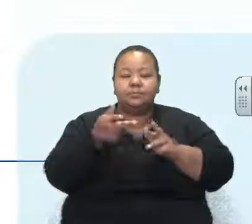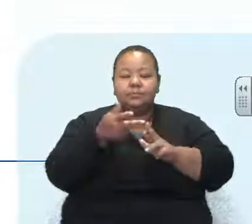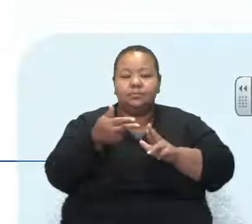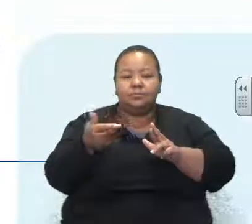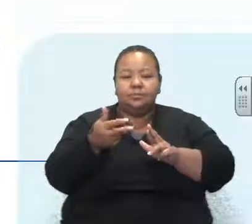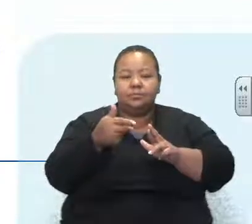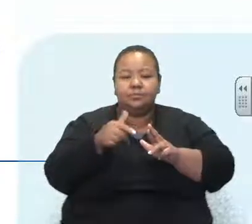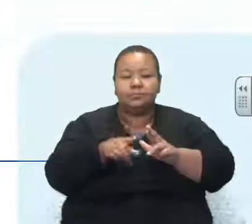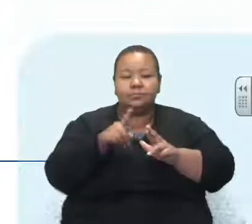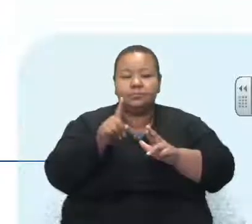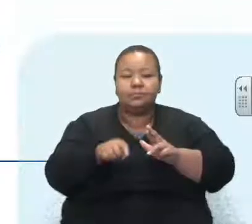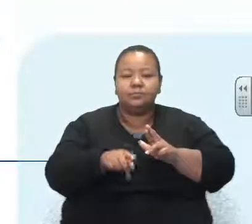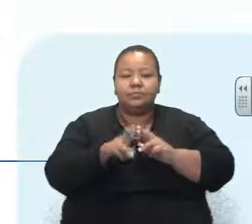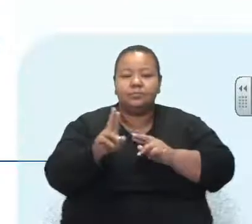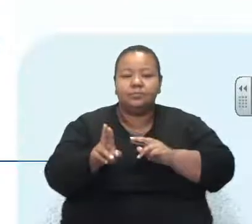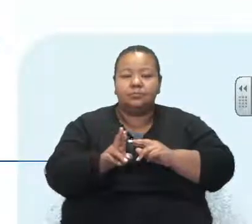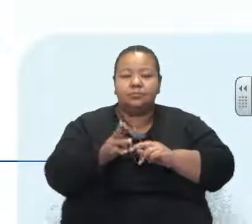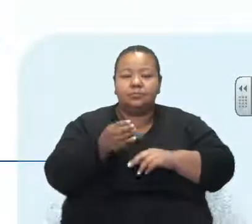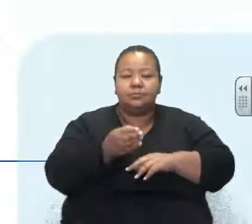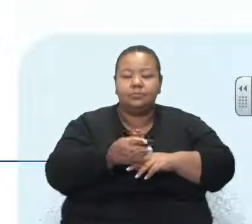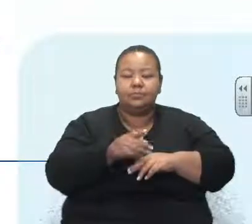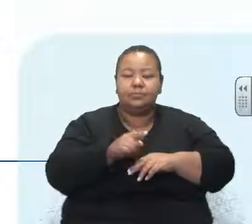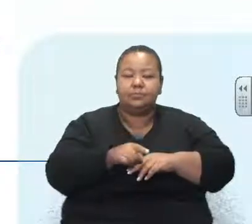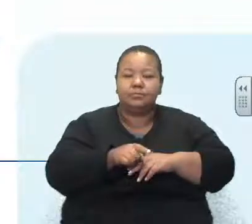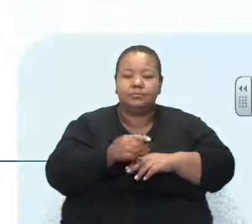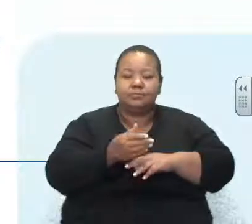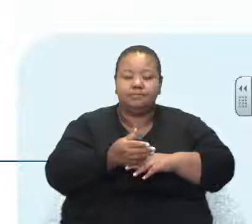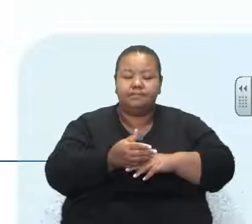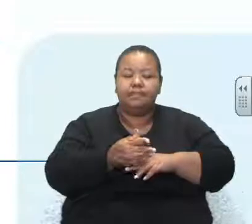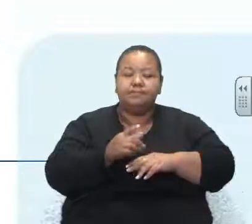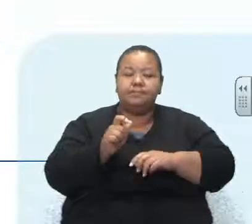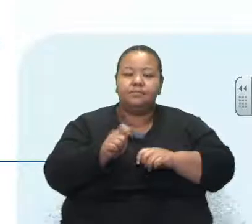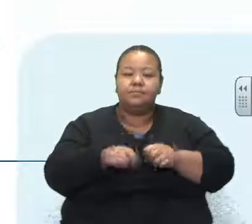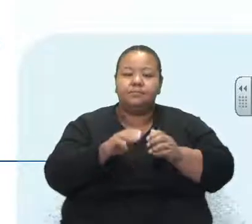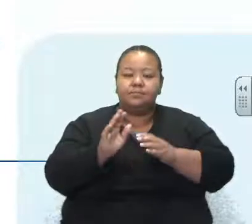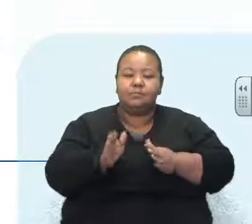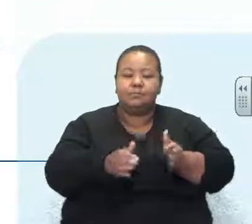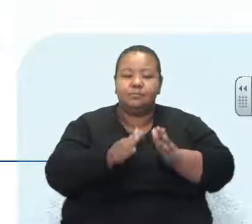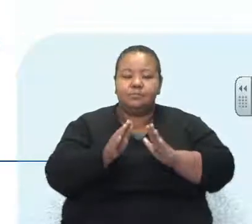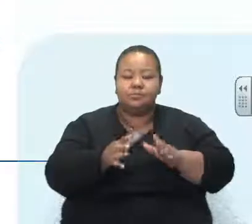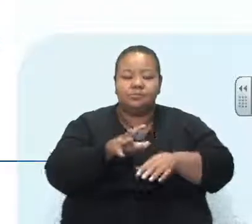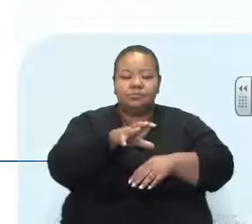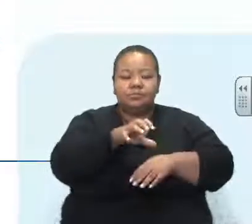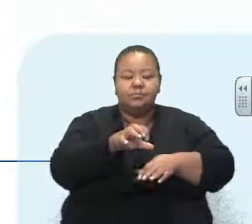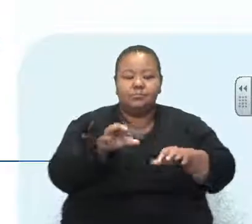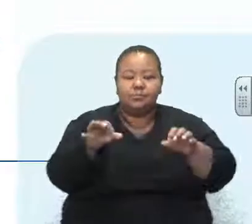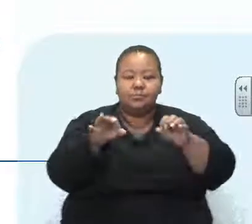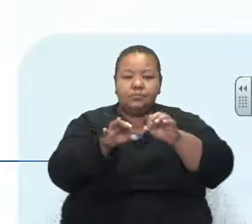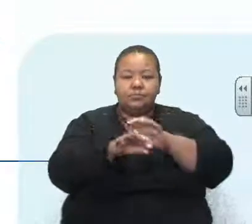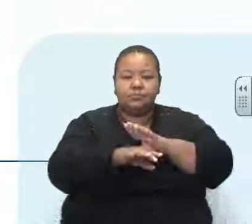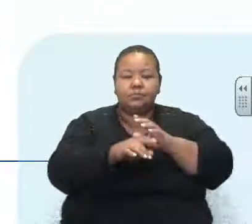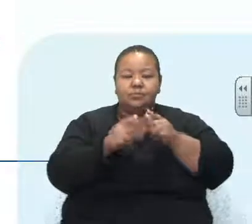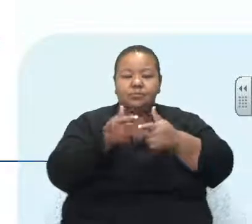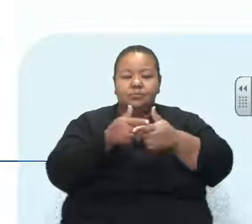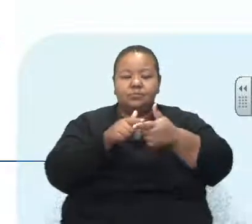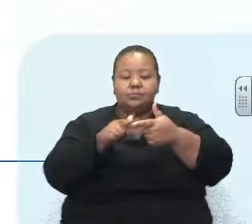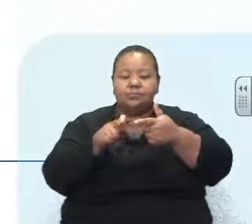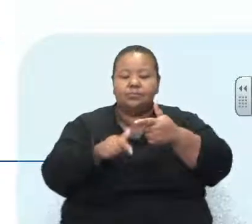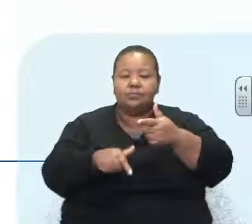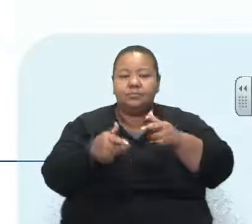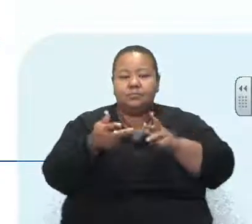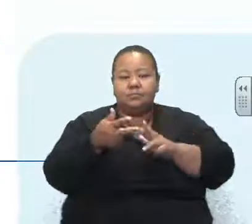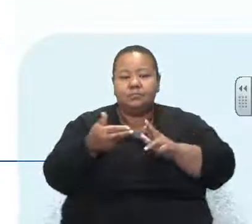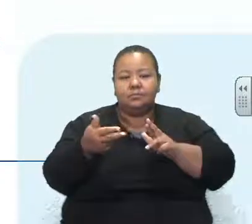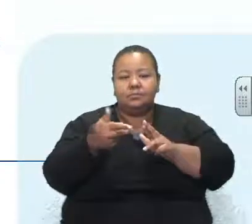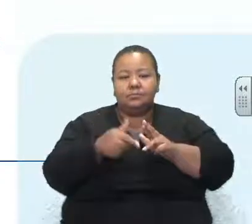recursos que foram utilizados, que foram empregados ali. Então, a minha produtividade, eu vou pegar o total que eu estou produzindo sobre os meus